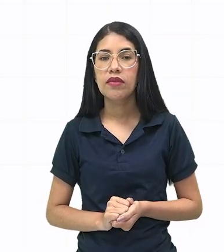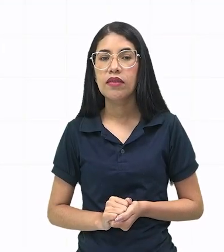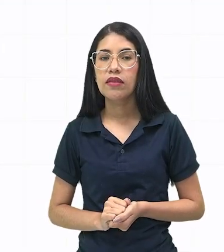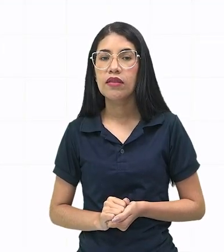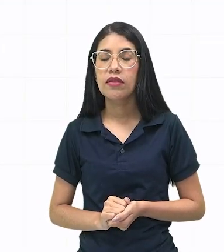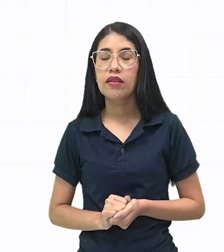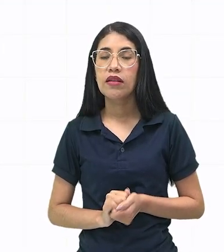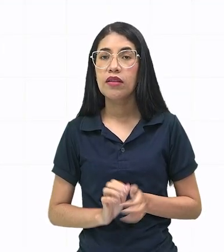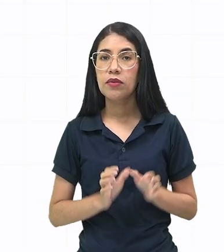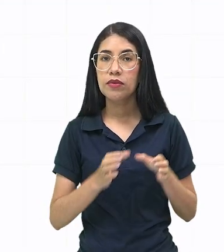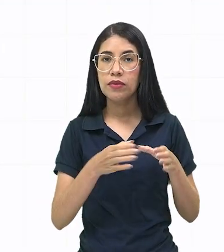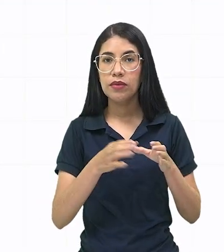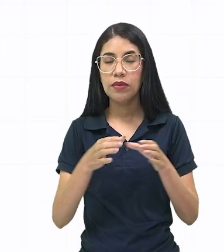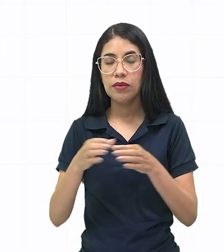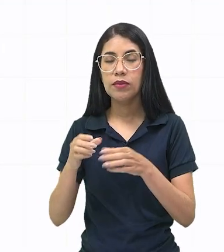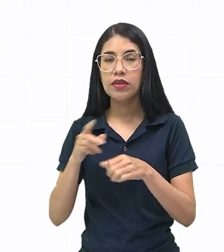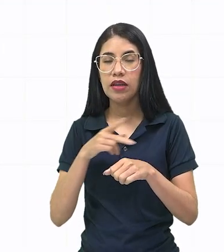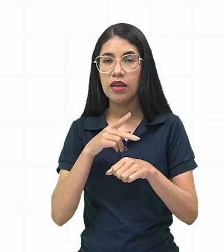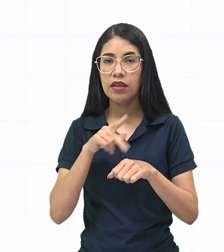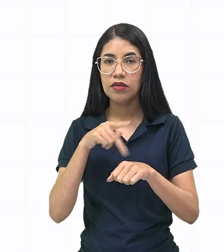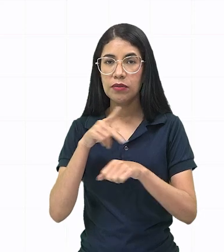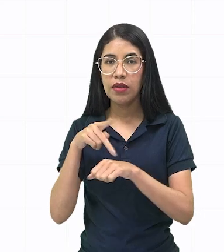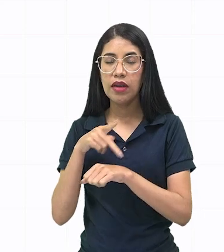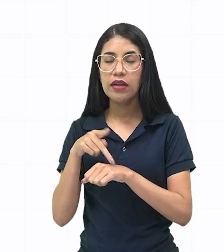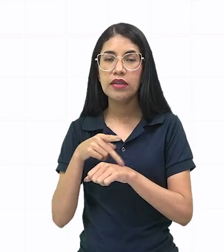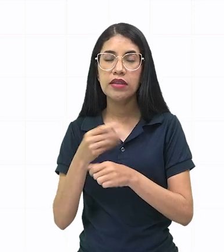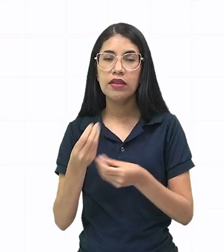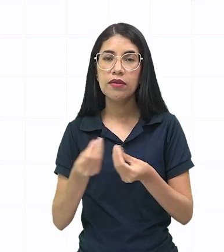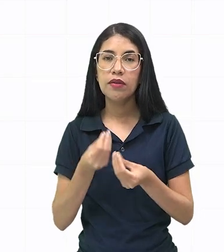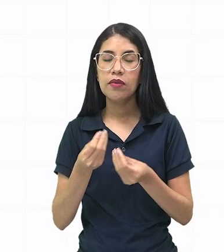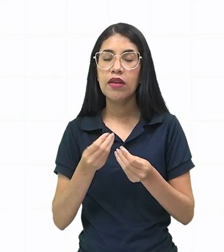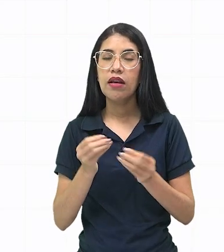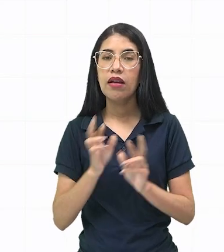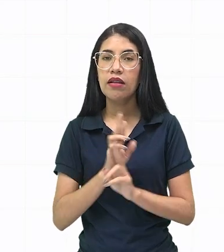gente considera os blocos econômicos, como sendo